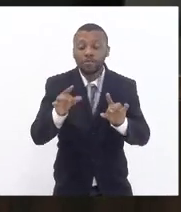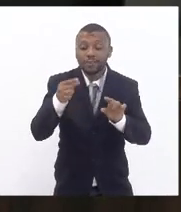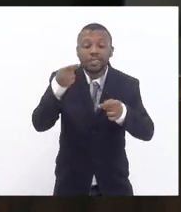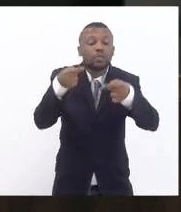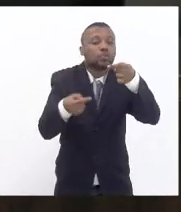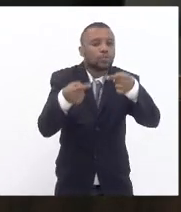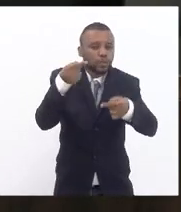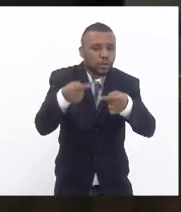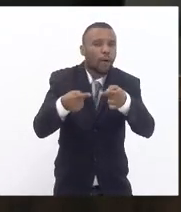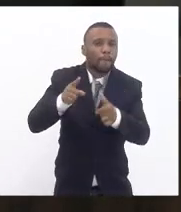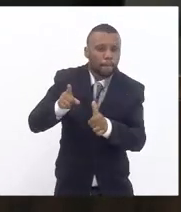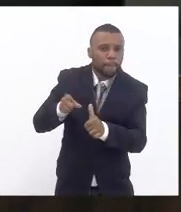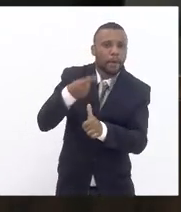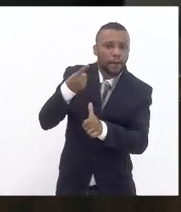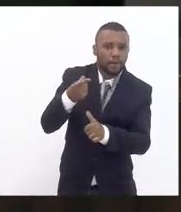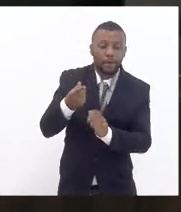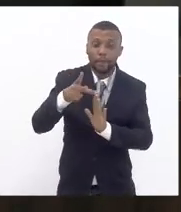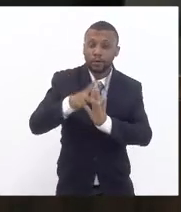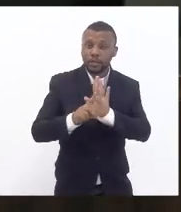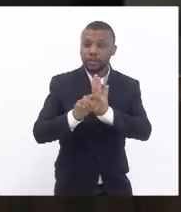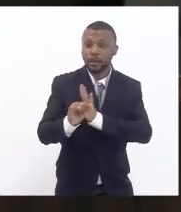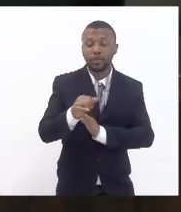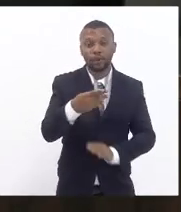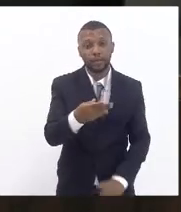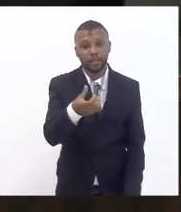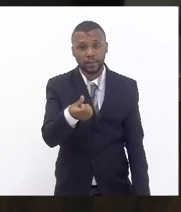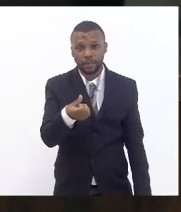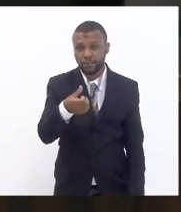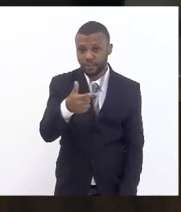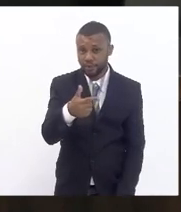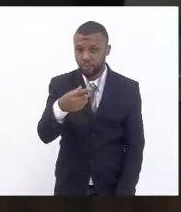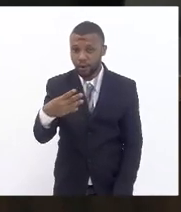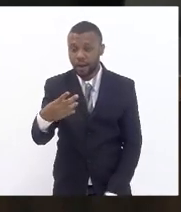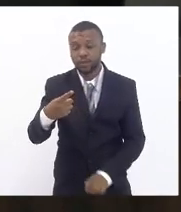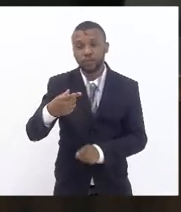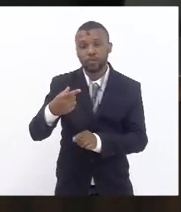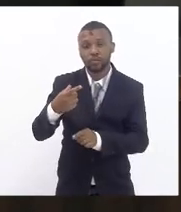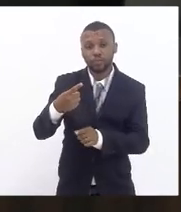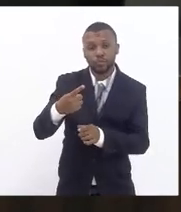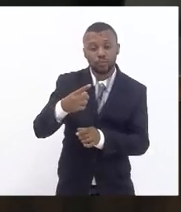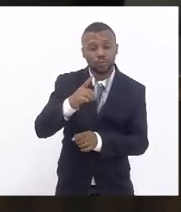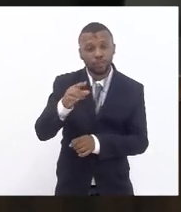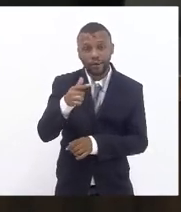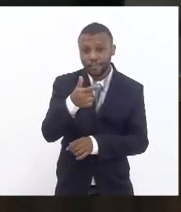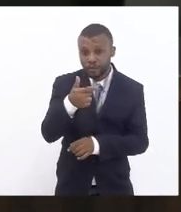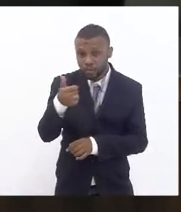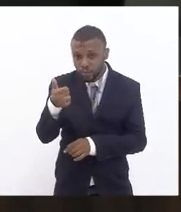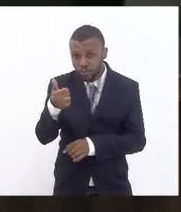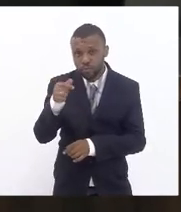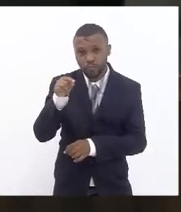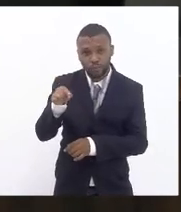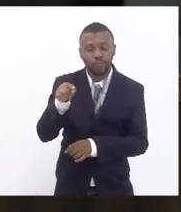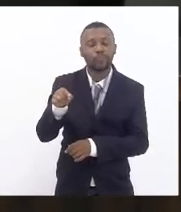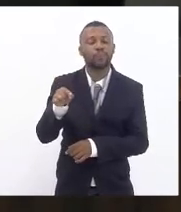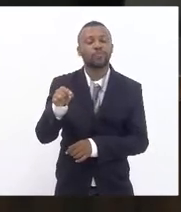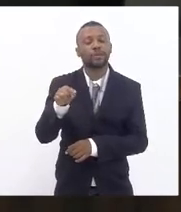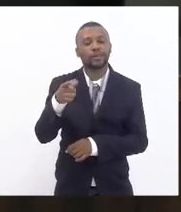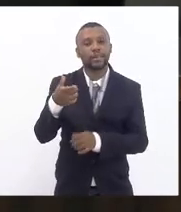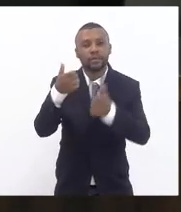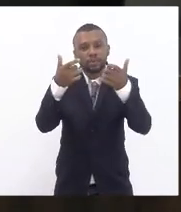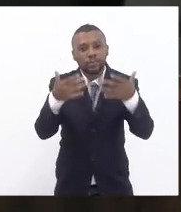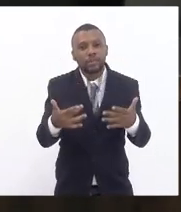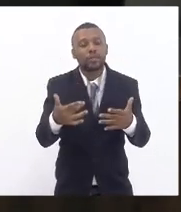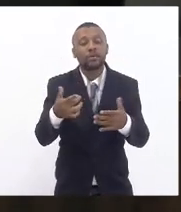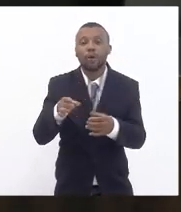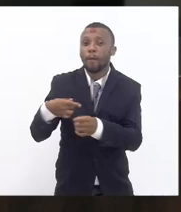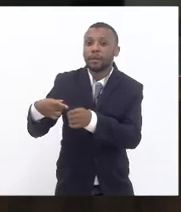discussão, projeto de lei 4624, de 21, de autoria do deputado Jair Bittencourt, que declara o município de